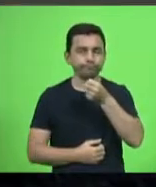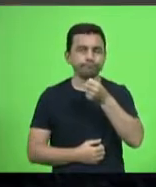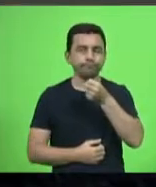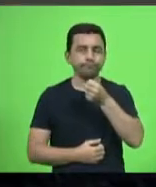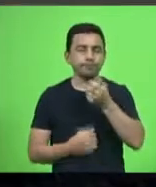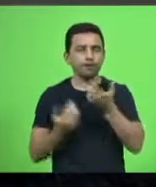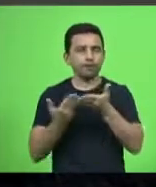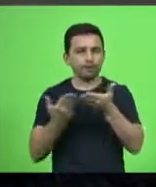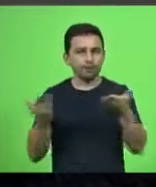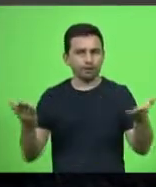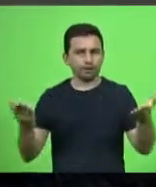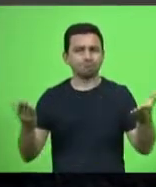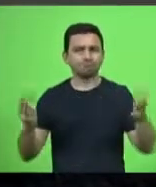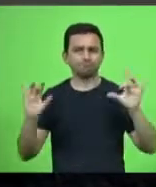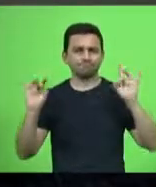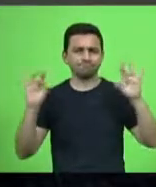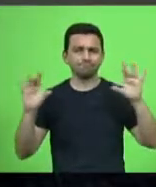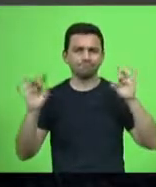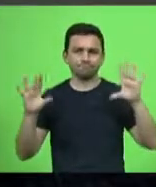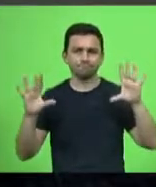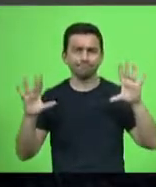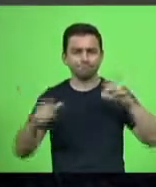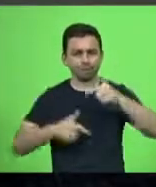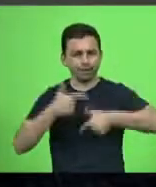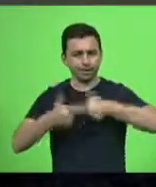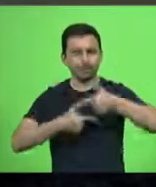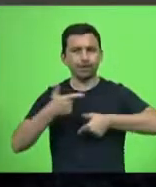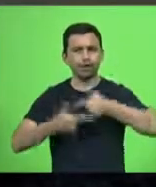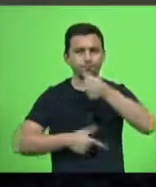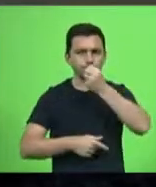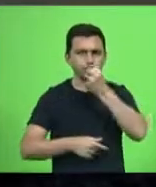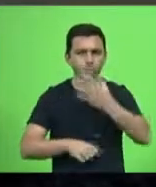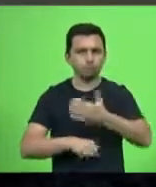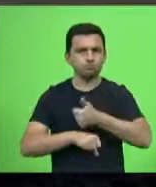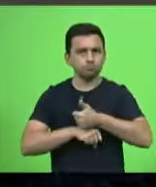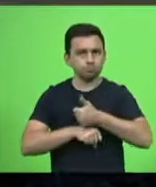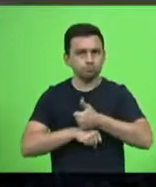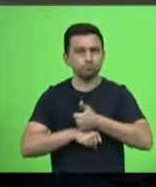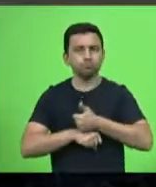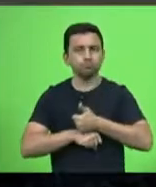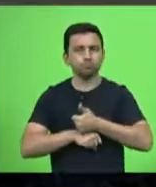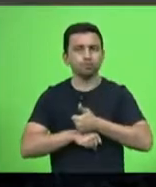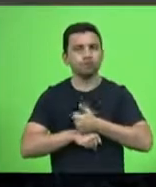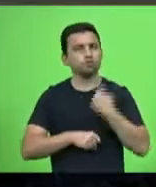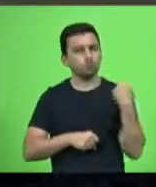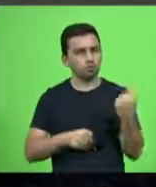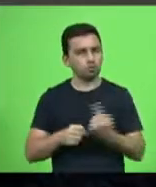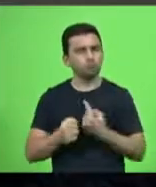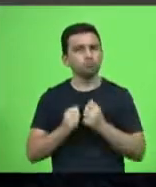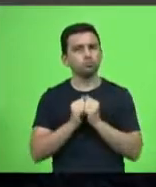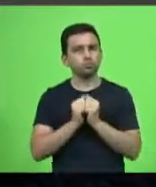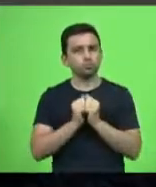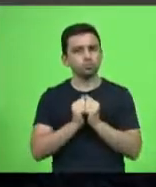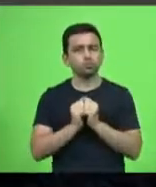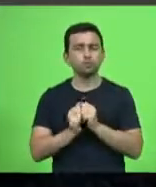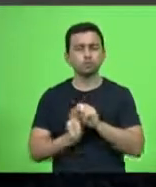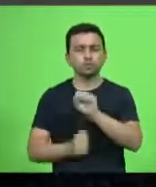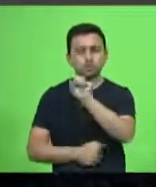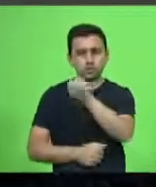um brilhantismo no trabalho de jornalismo, e também estamos dentro dessa condição. Mas, com certeza,